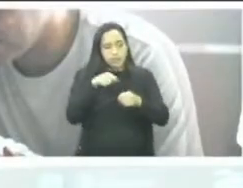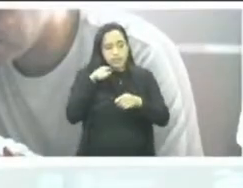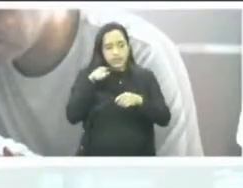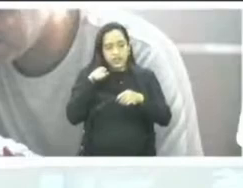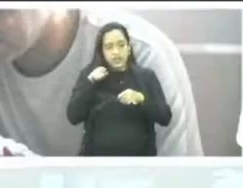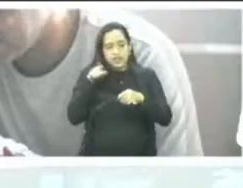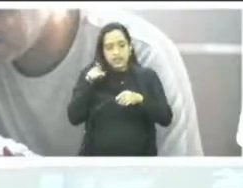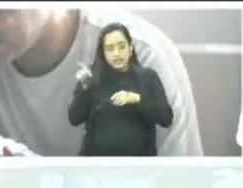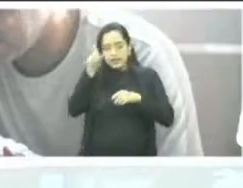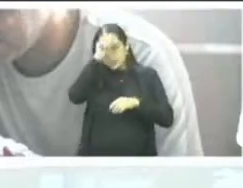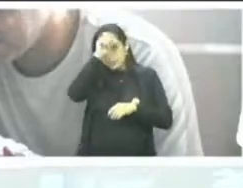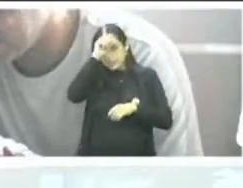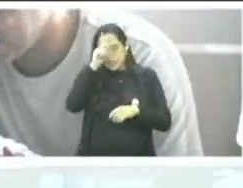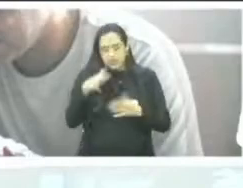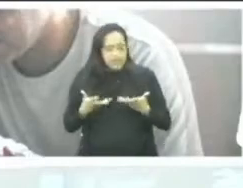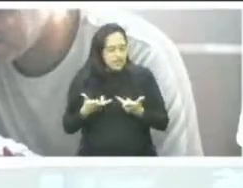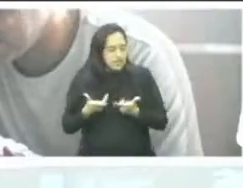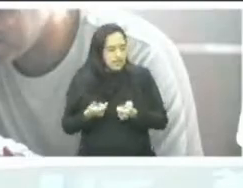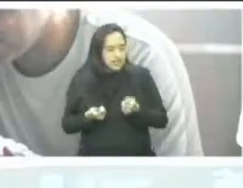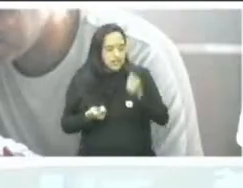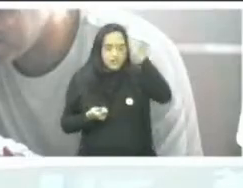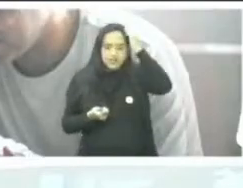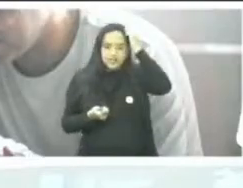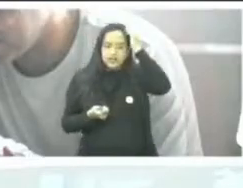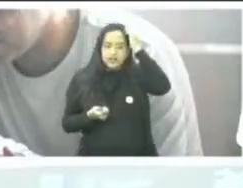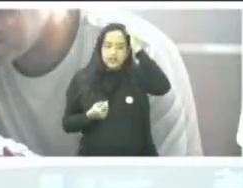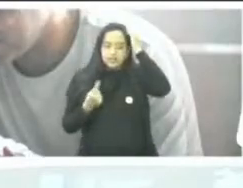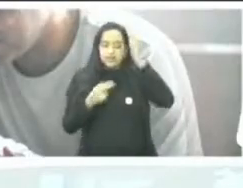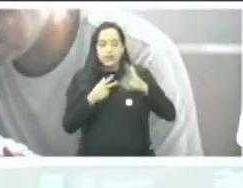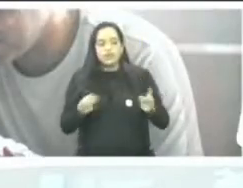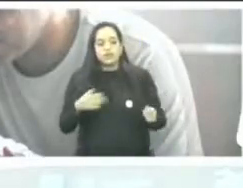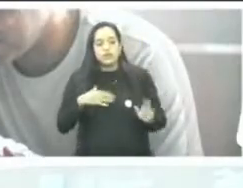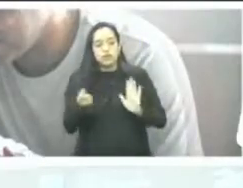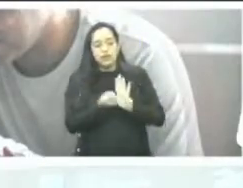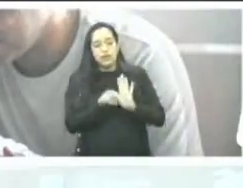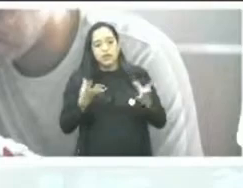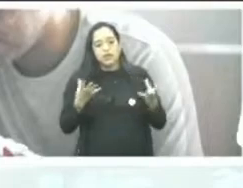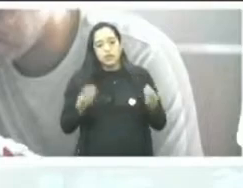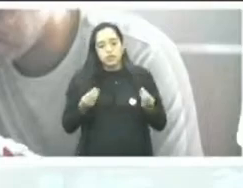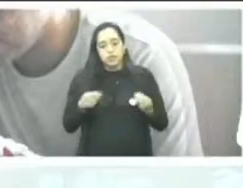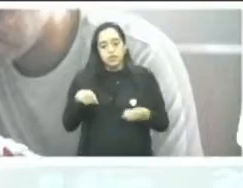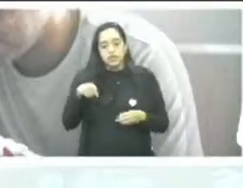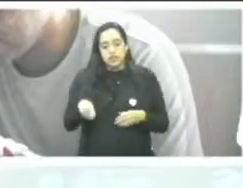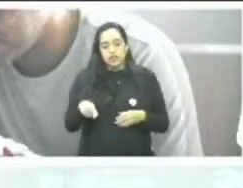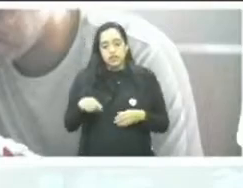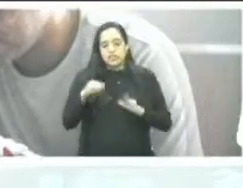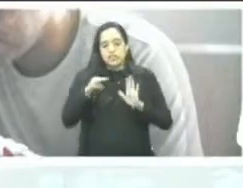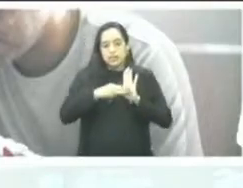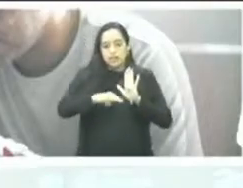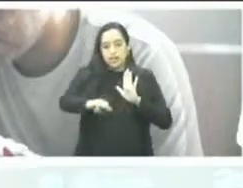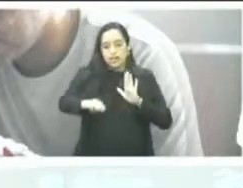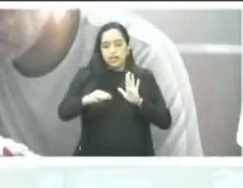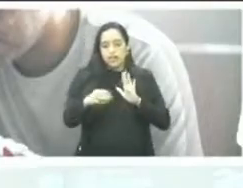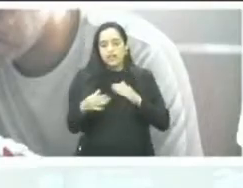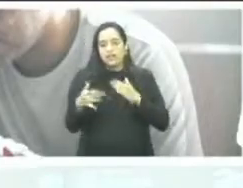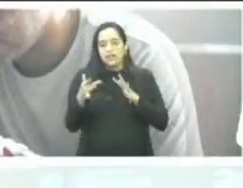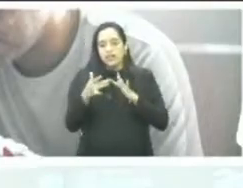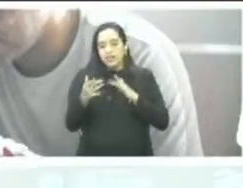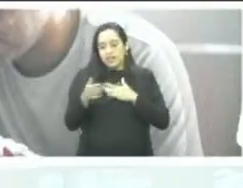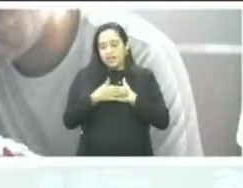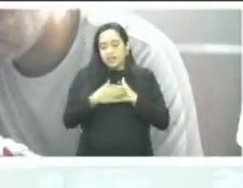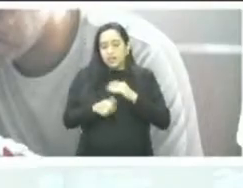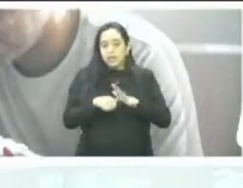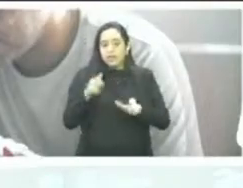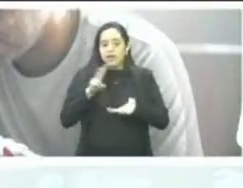foram excelentes. E uma coisa que me marcou muito nesse método Canguru foi a primeira vez que eu peguei a Alice no